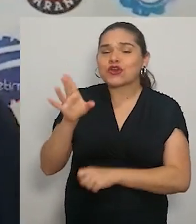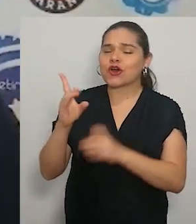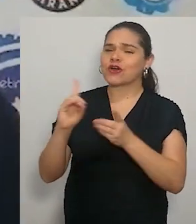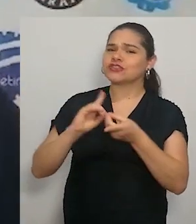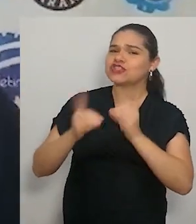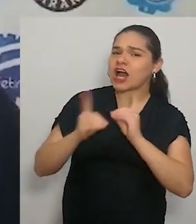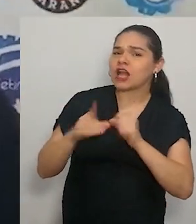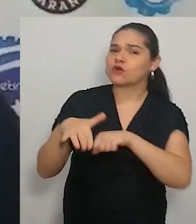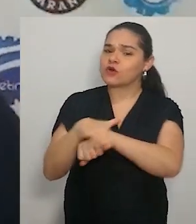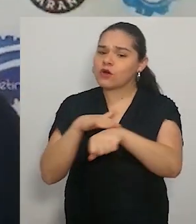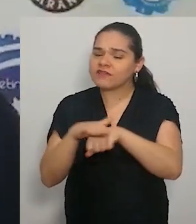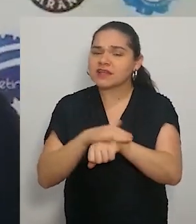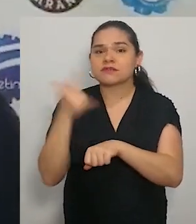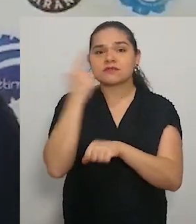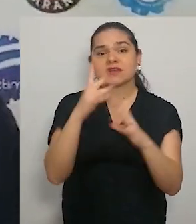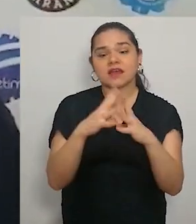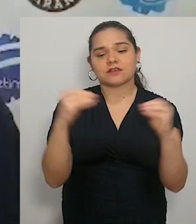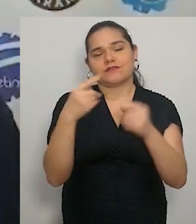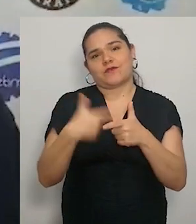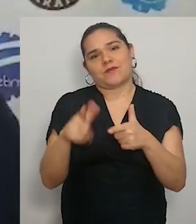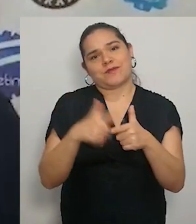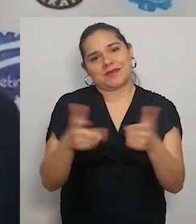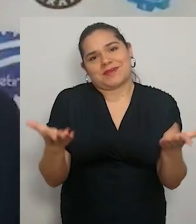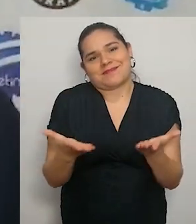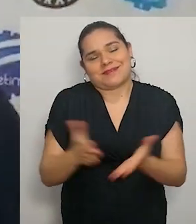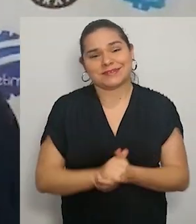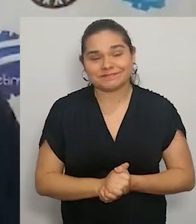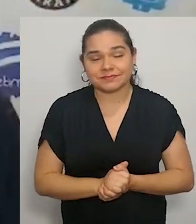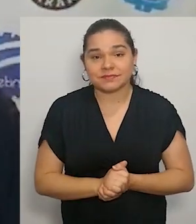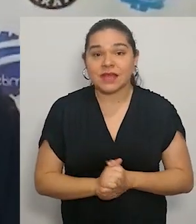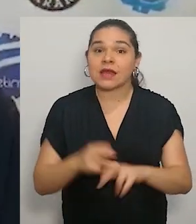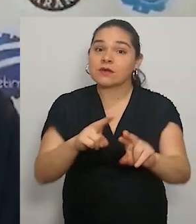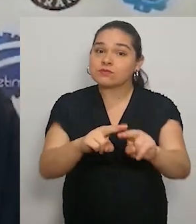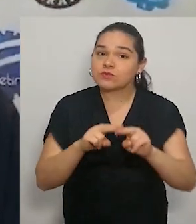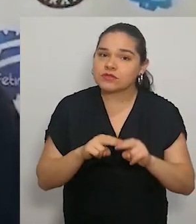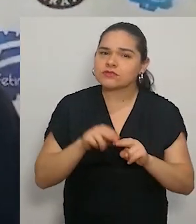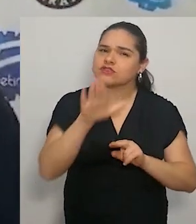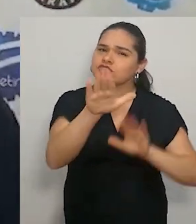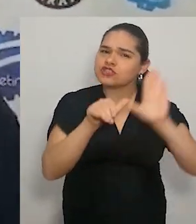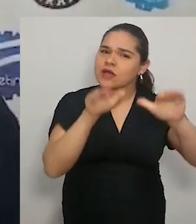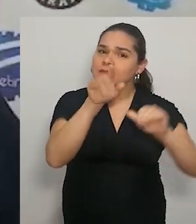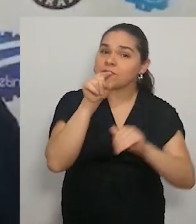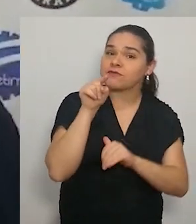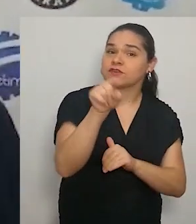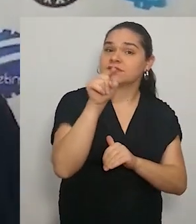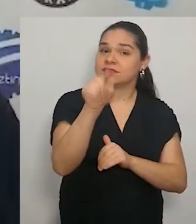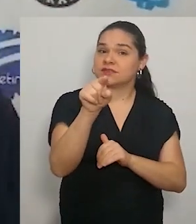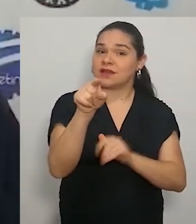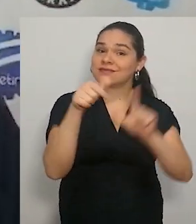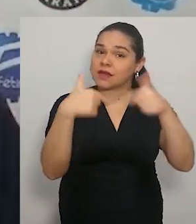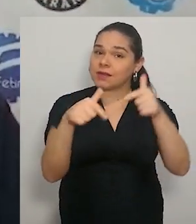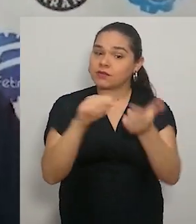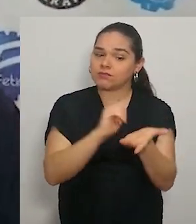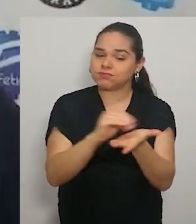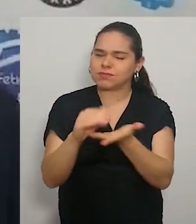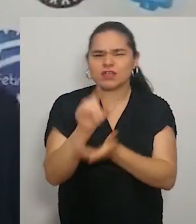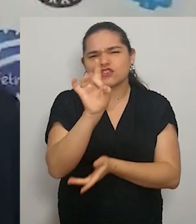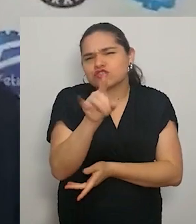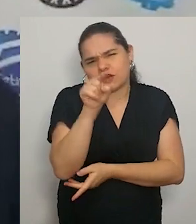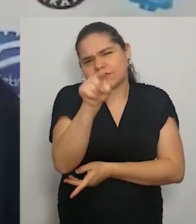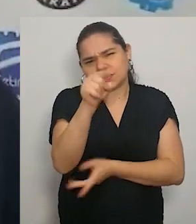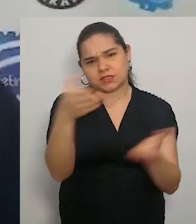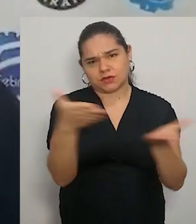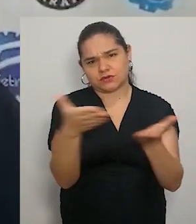poderá resolver o problema neste momento por isso convocamos a você trabalhador que foi demitido só